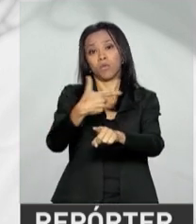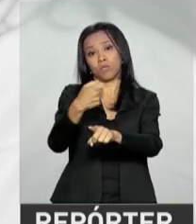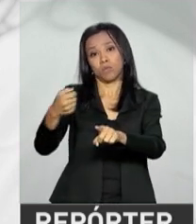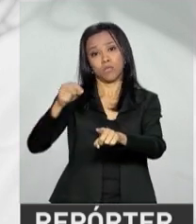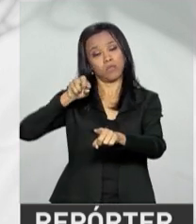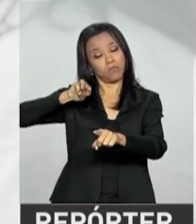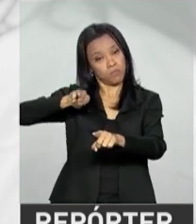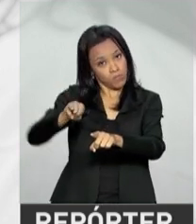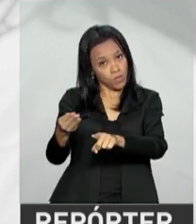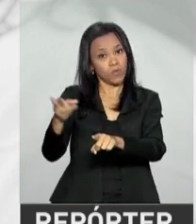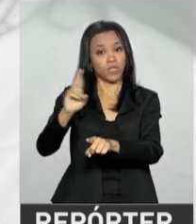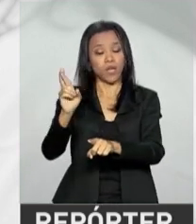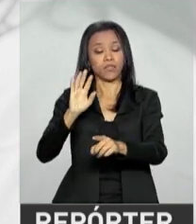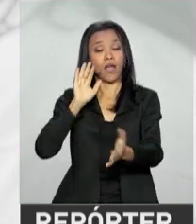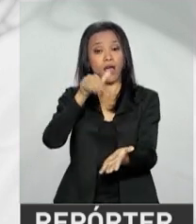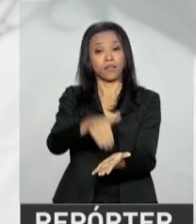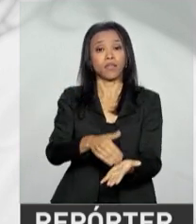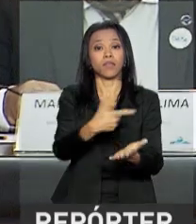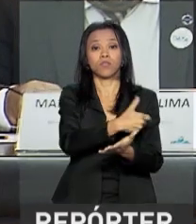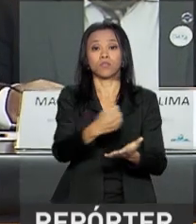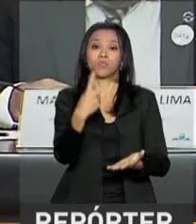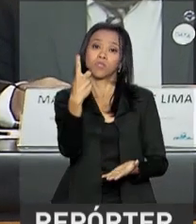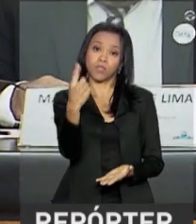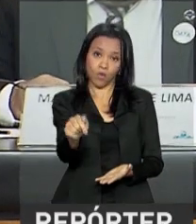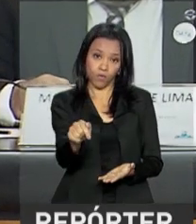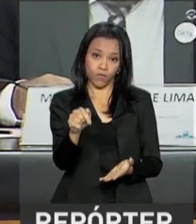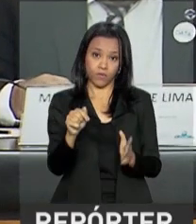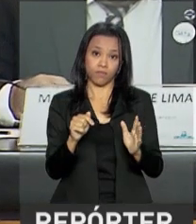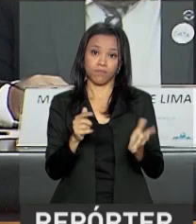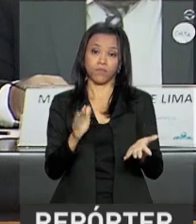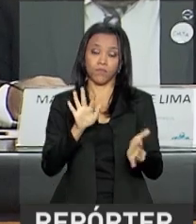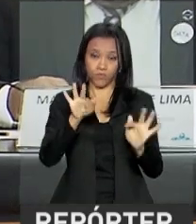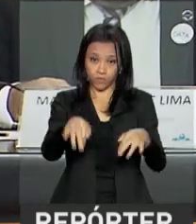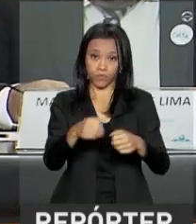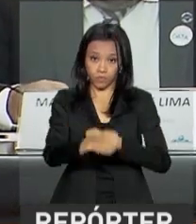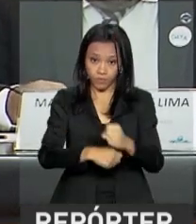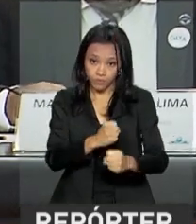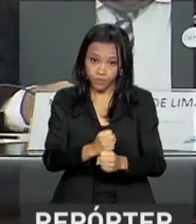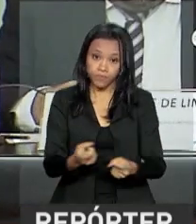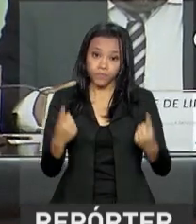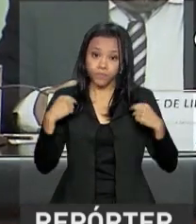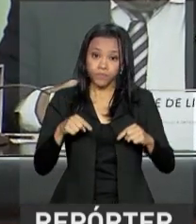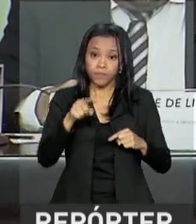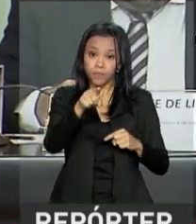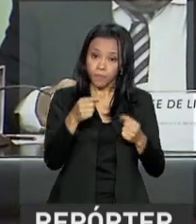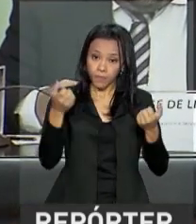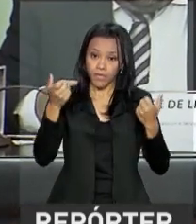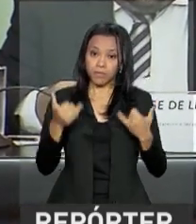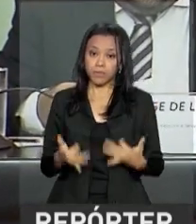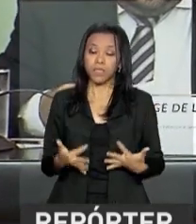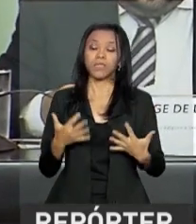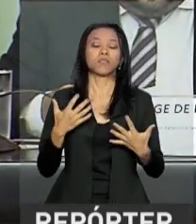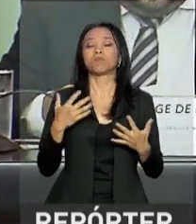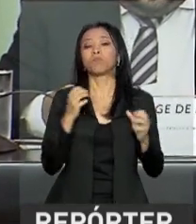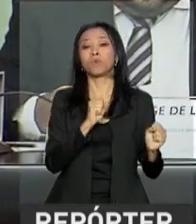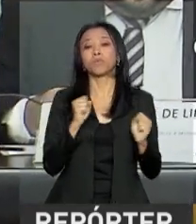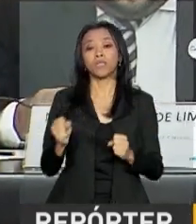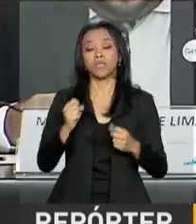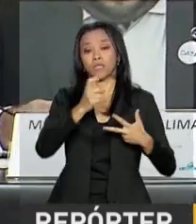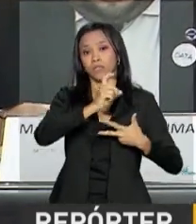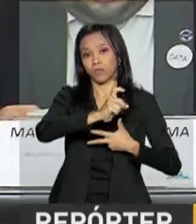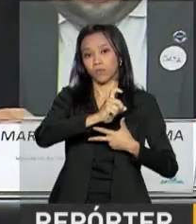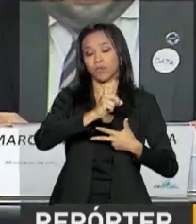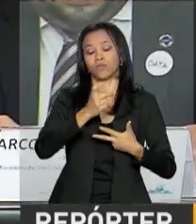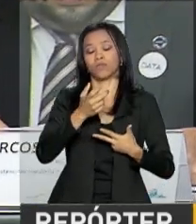até o final de 2019 dentro das políticas sociais desenvolvidas pelo poder executivo pelo governo de uma forma